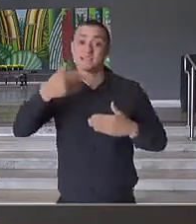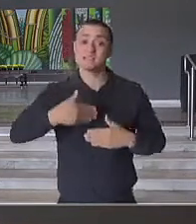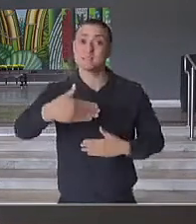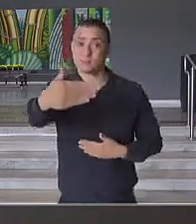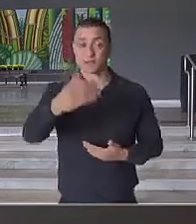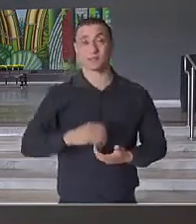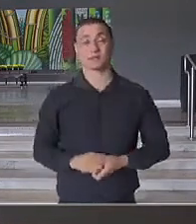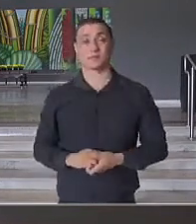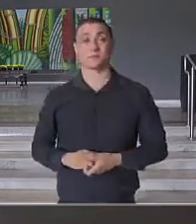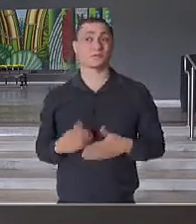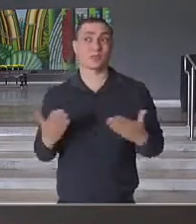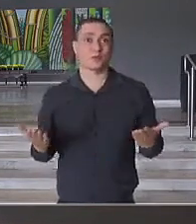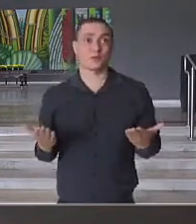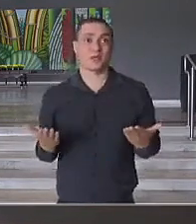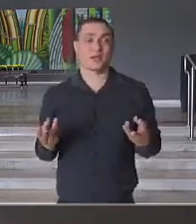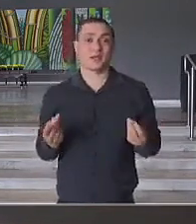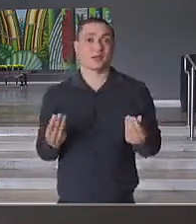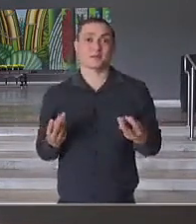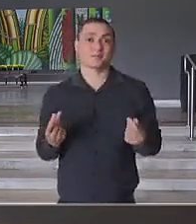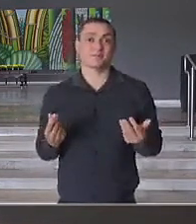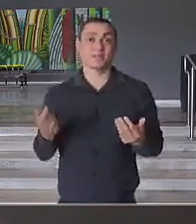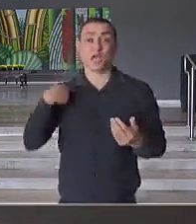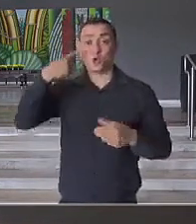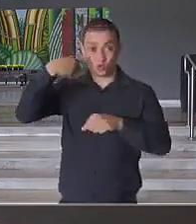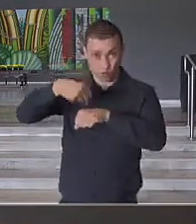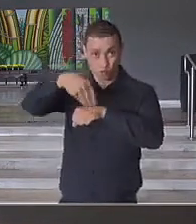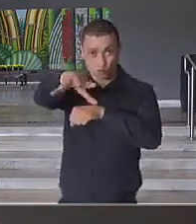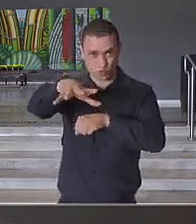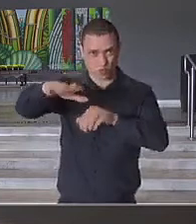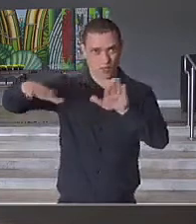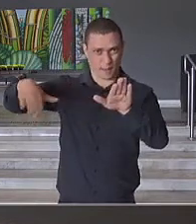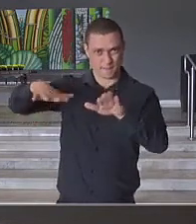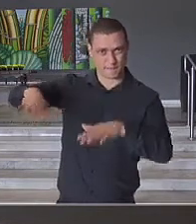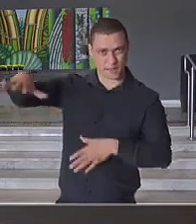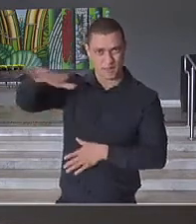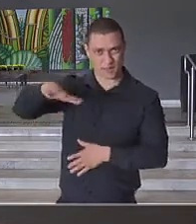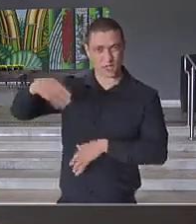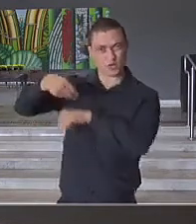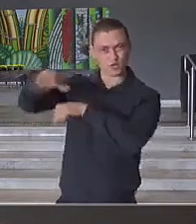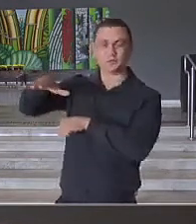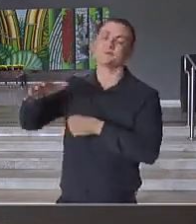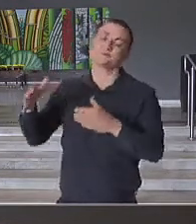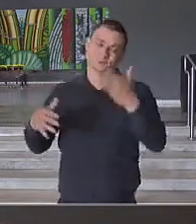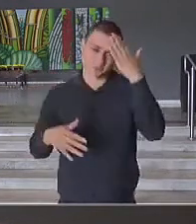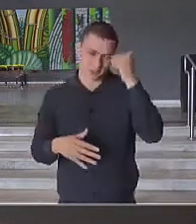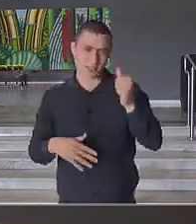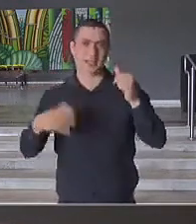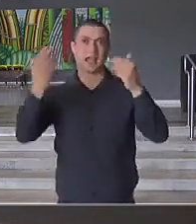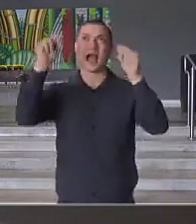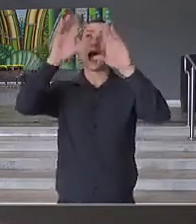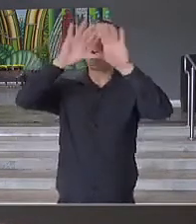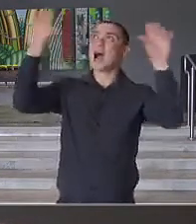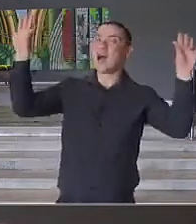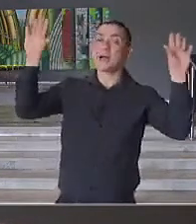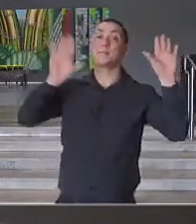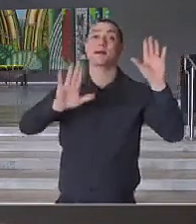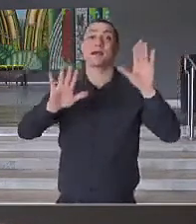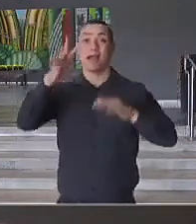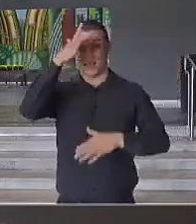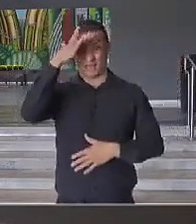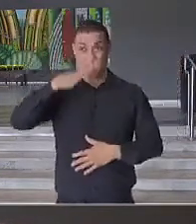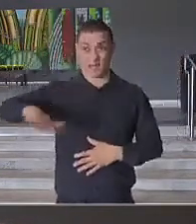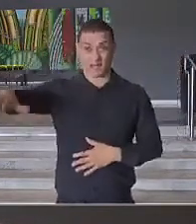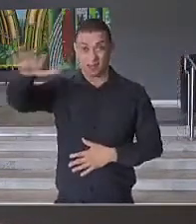semanas. Então, o que nós recomendamos para as praias, apesar de ser ao ar livre, é que as